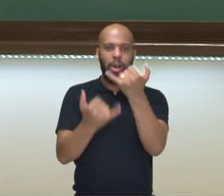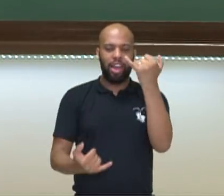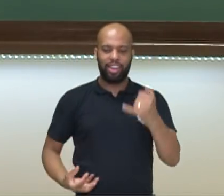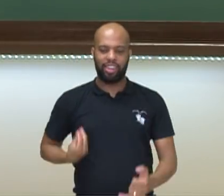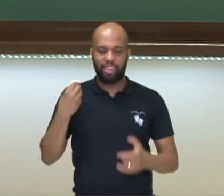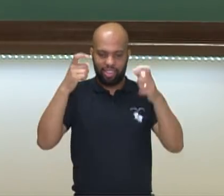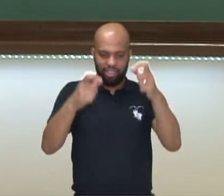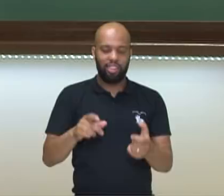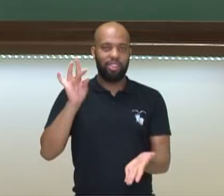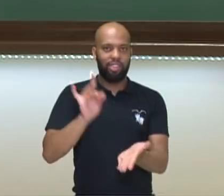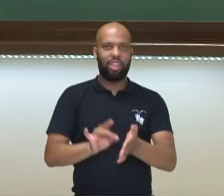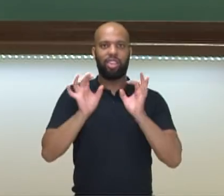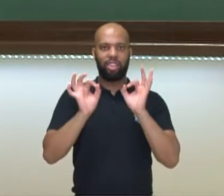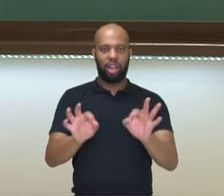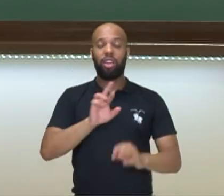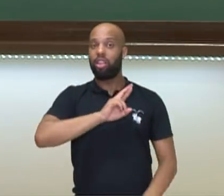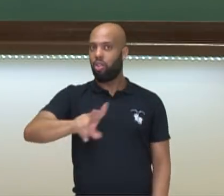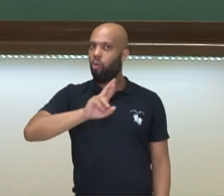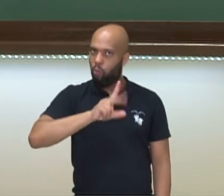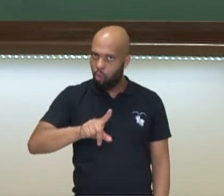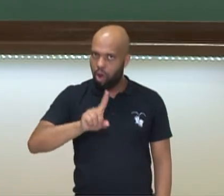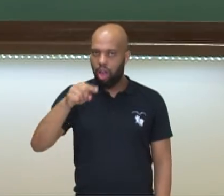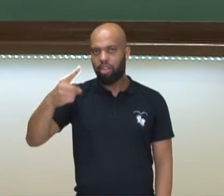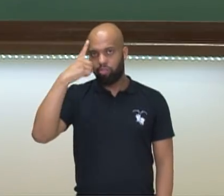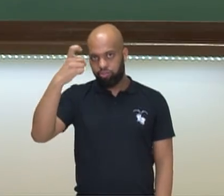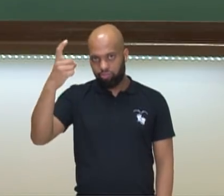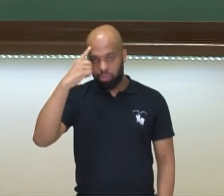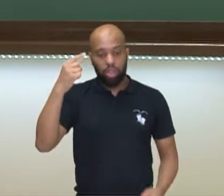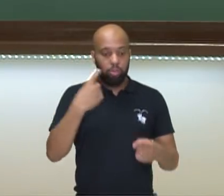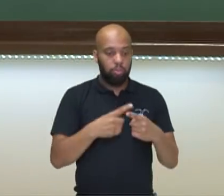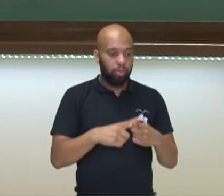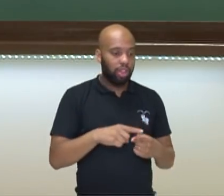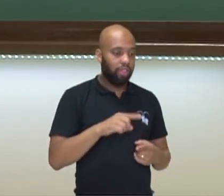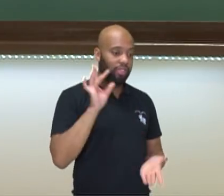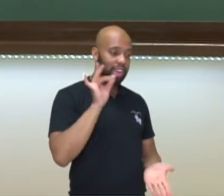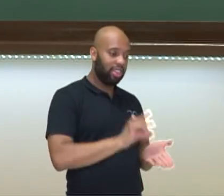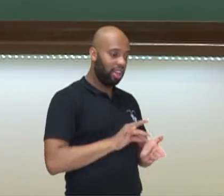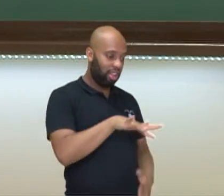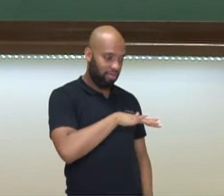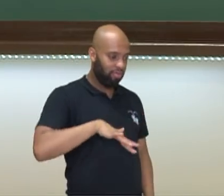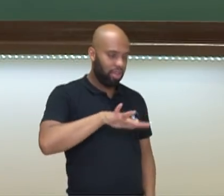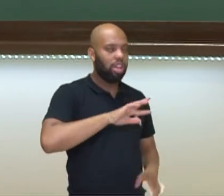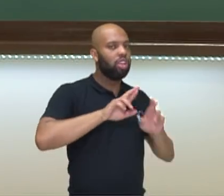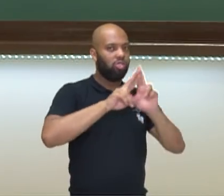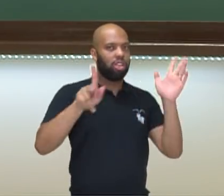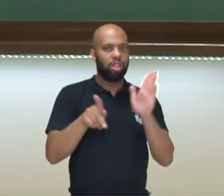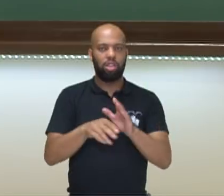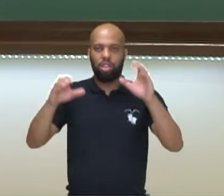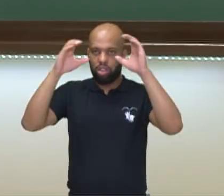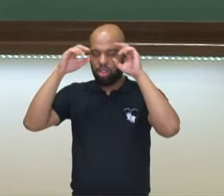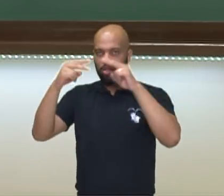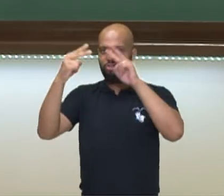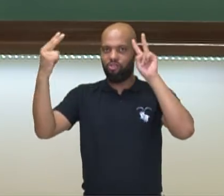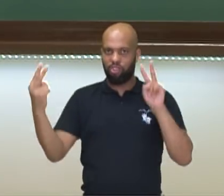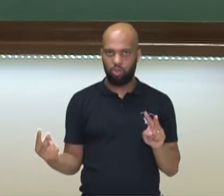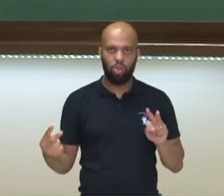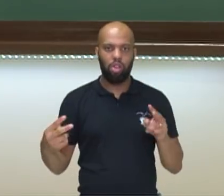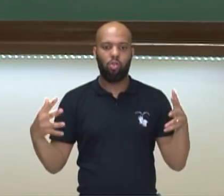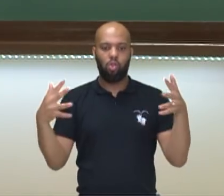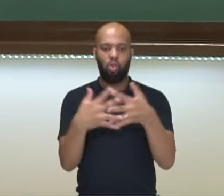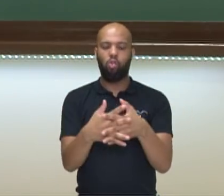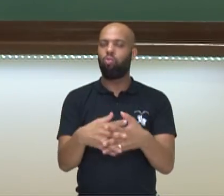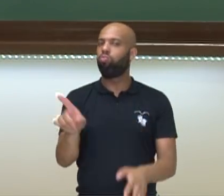sem, na verdade, estar, né? A realidade física, ela é bem diferente da realidade virtual. Não